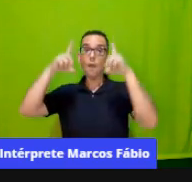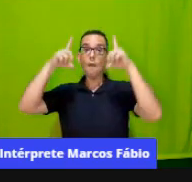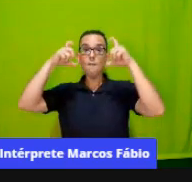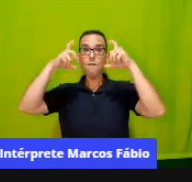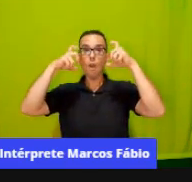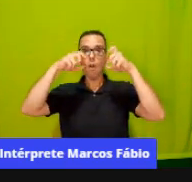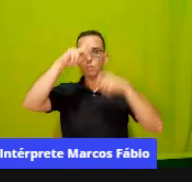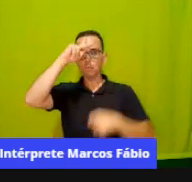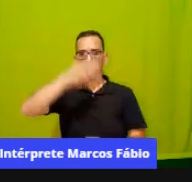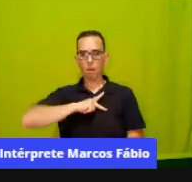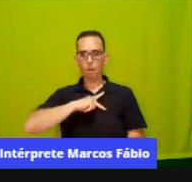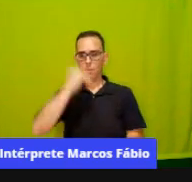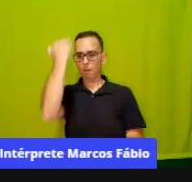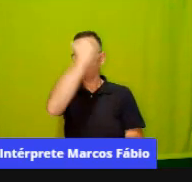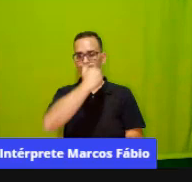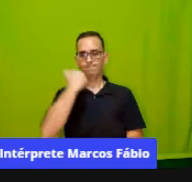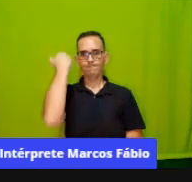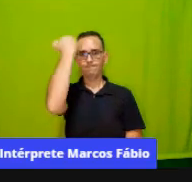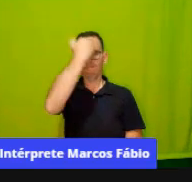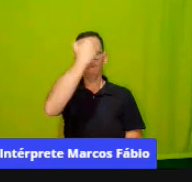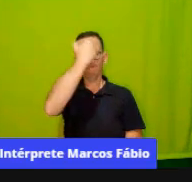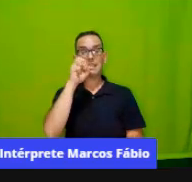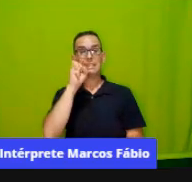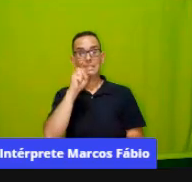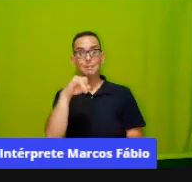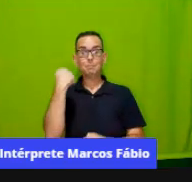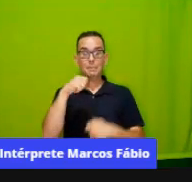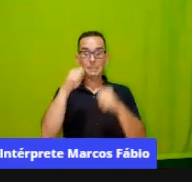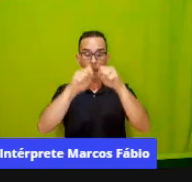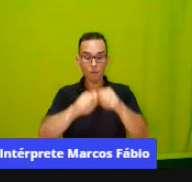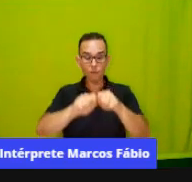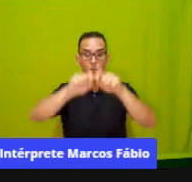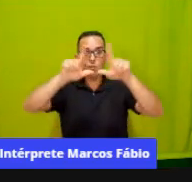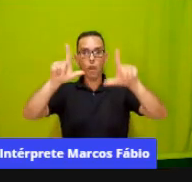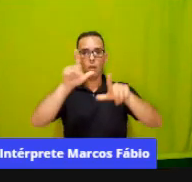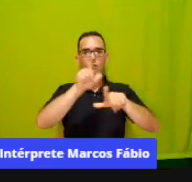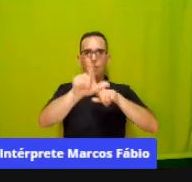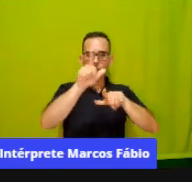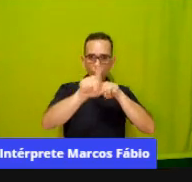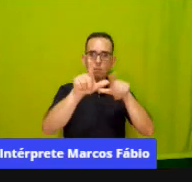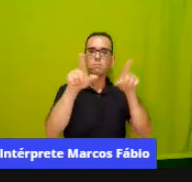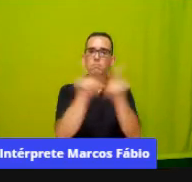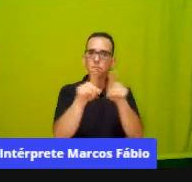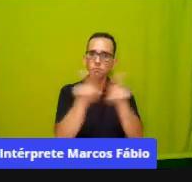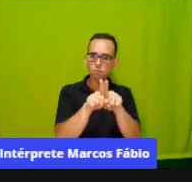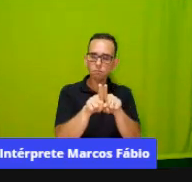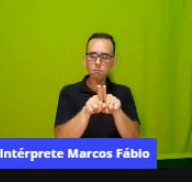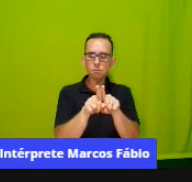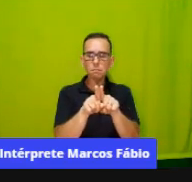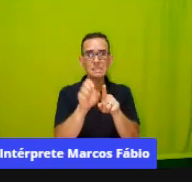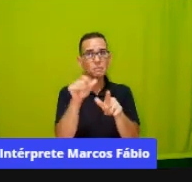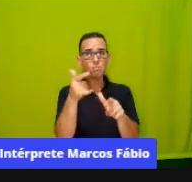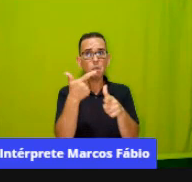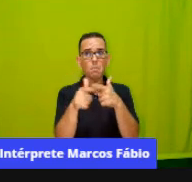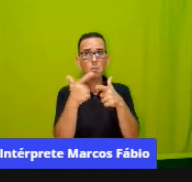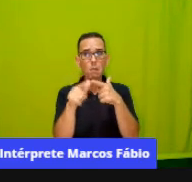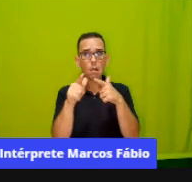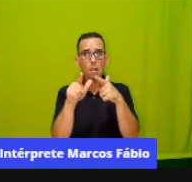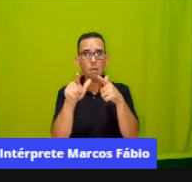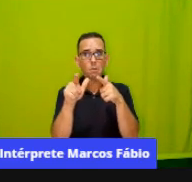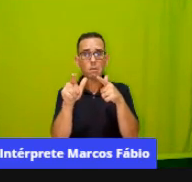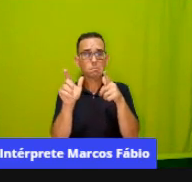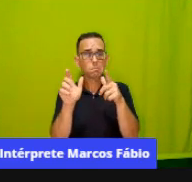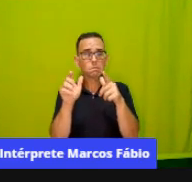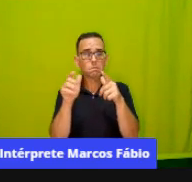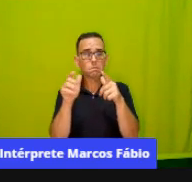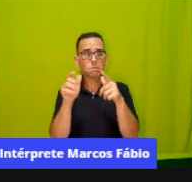o aluno, né? Imagem do aluno, fotografia do aluno, se ele precisa de um aumento de fonte,